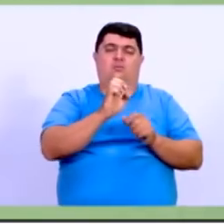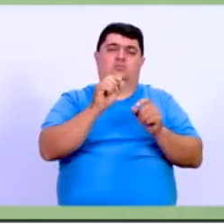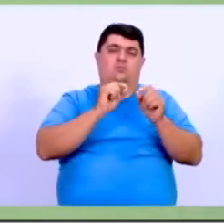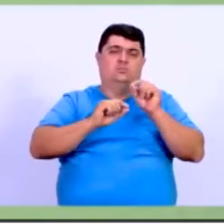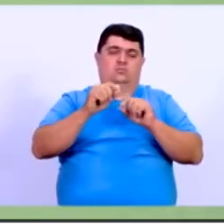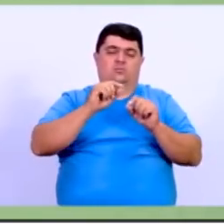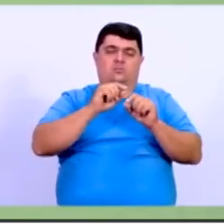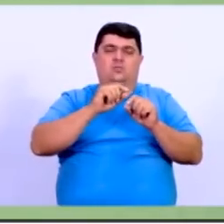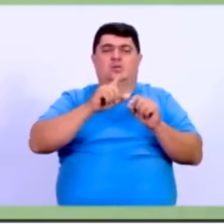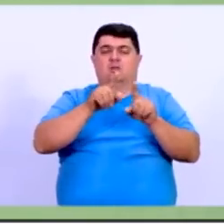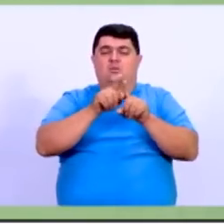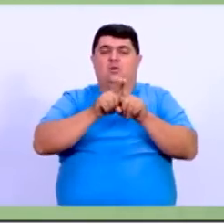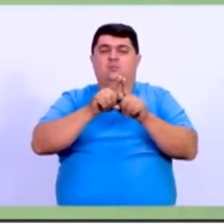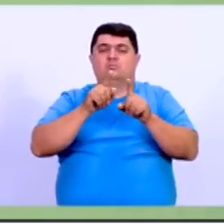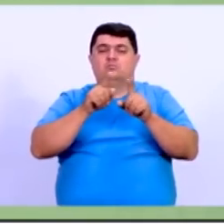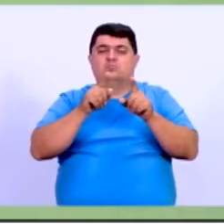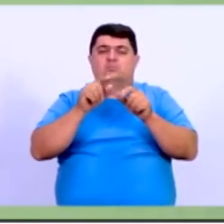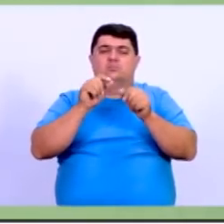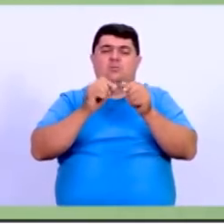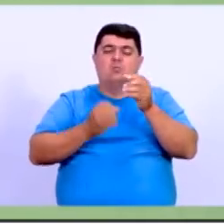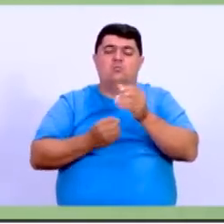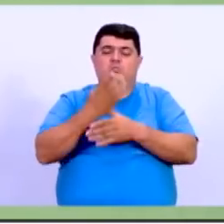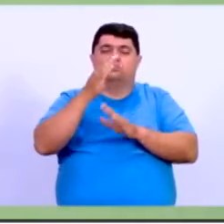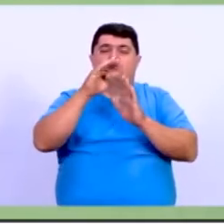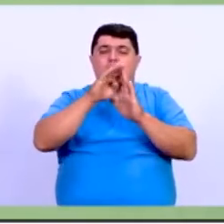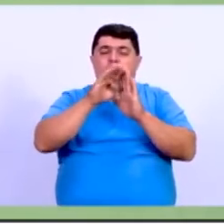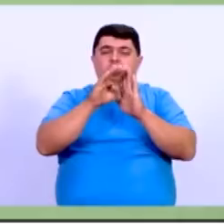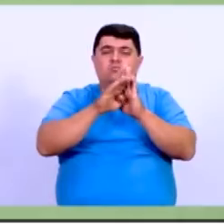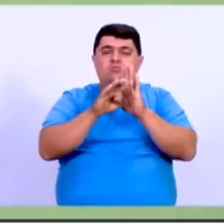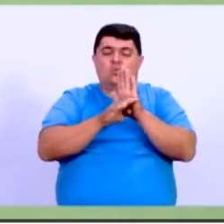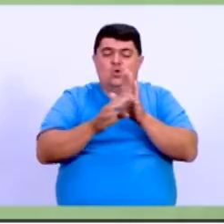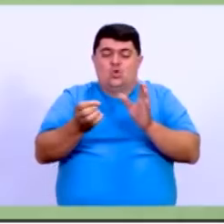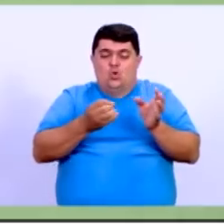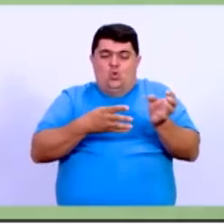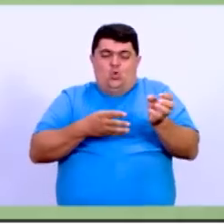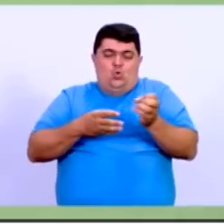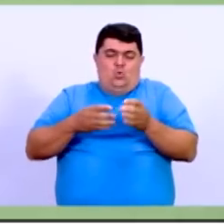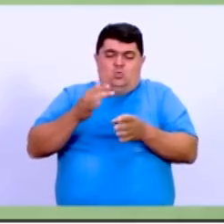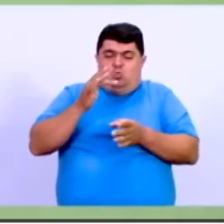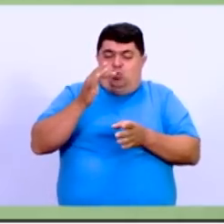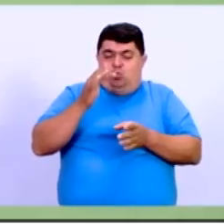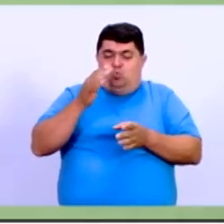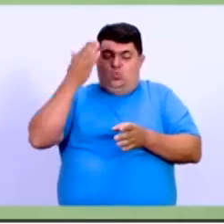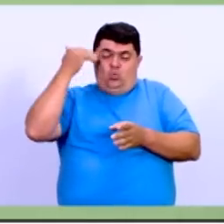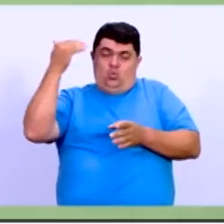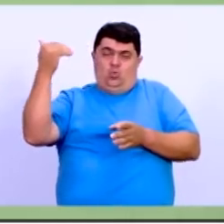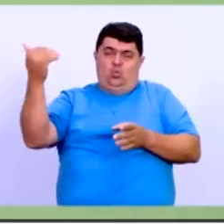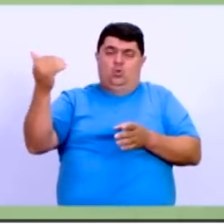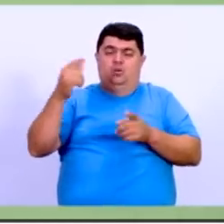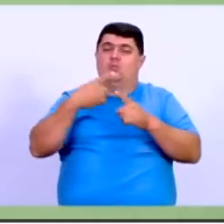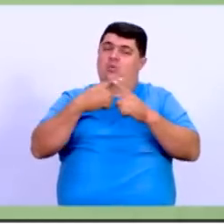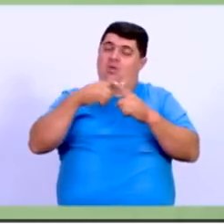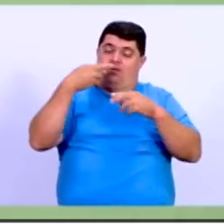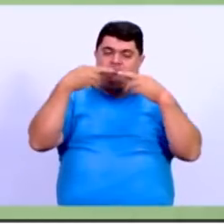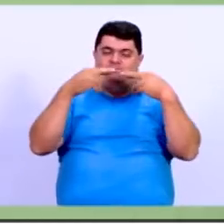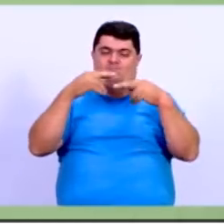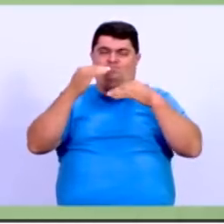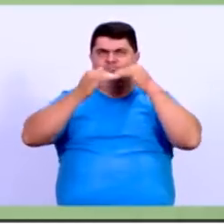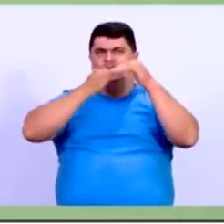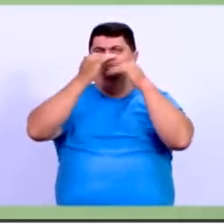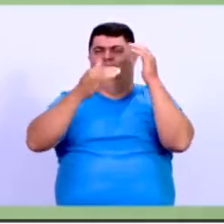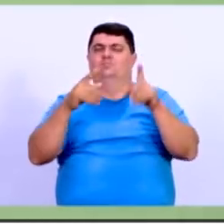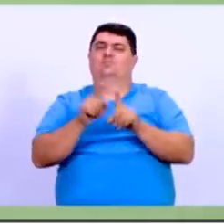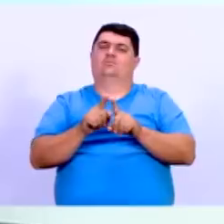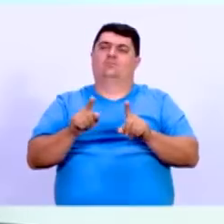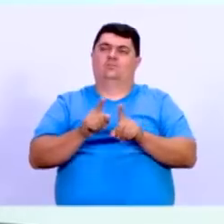E o desenvolvimento de software, né? Programas mais sofisticados. Tudo isso contribuiu com a evolução das redes de computadores, tá? E o